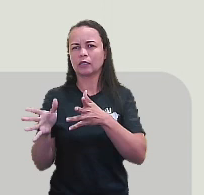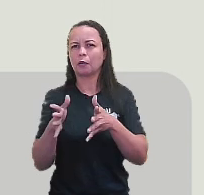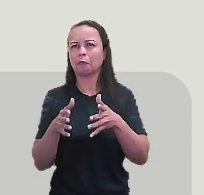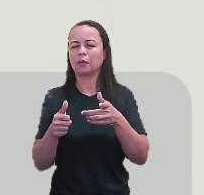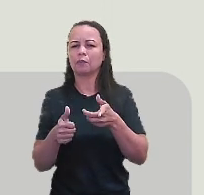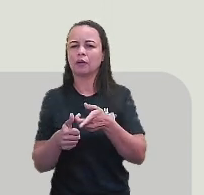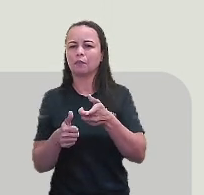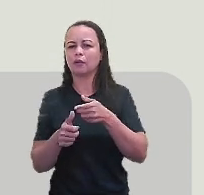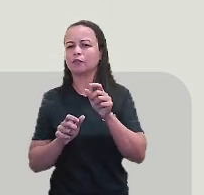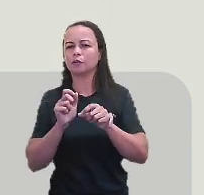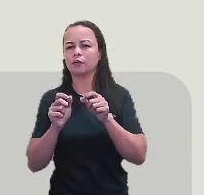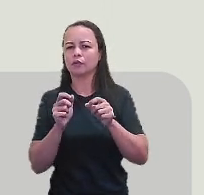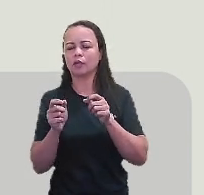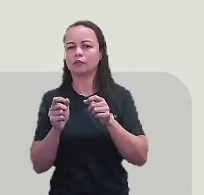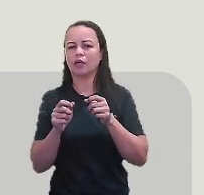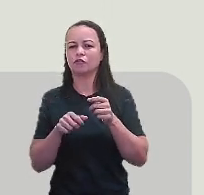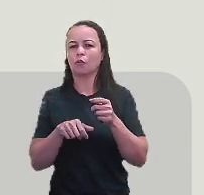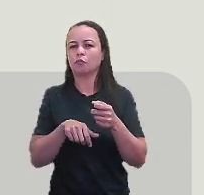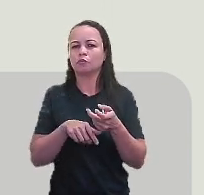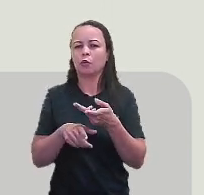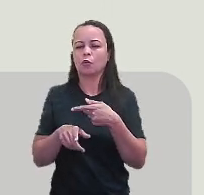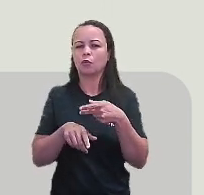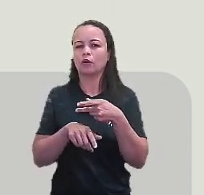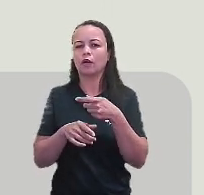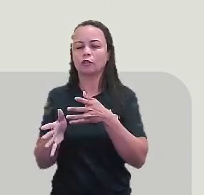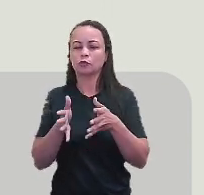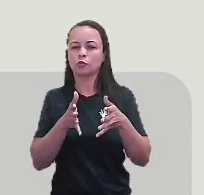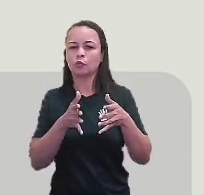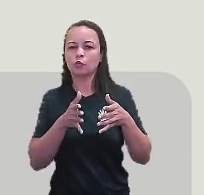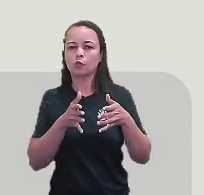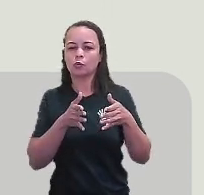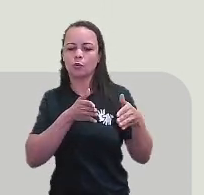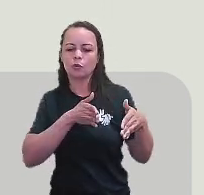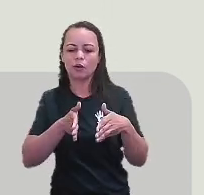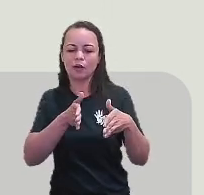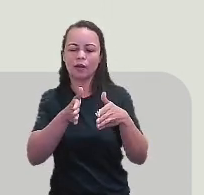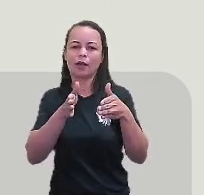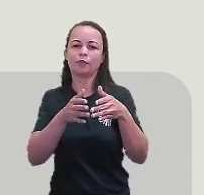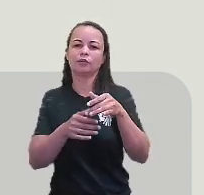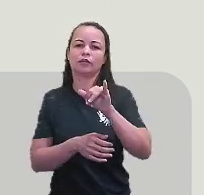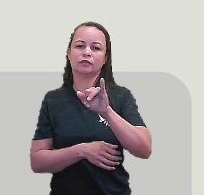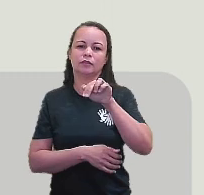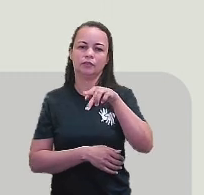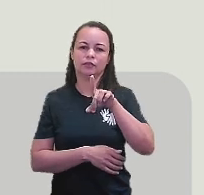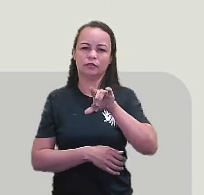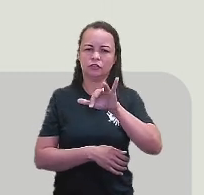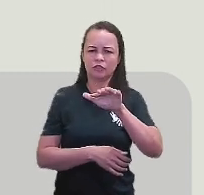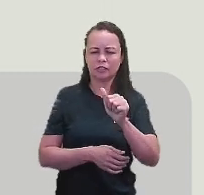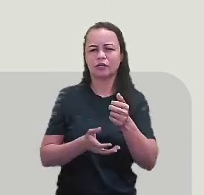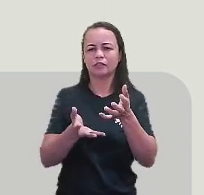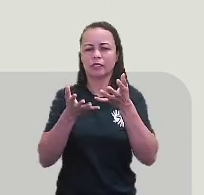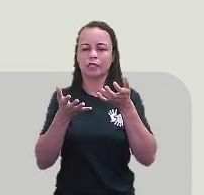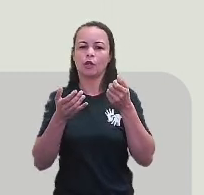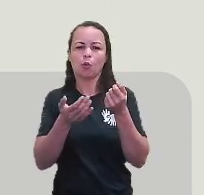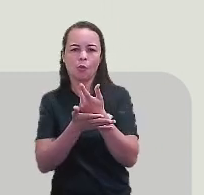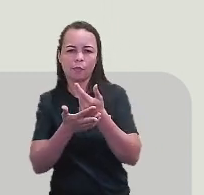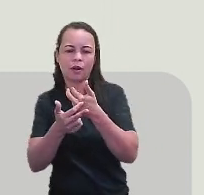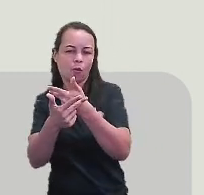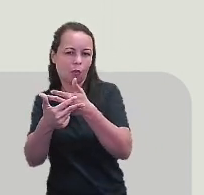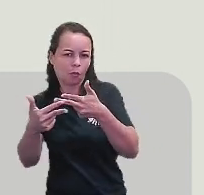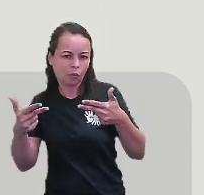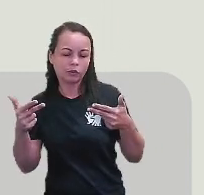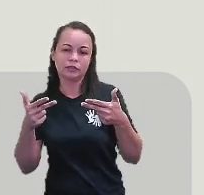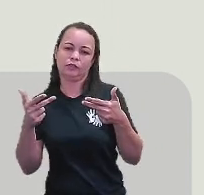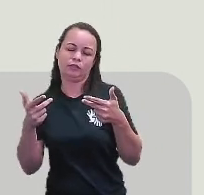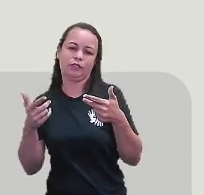primeiramente, sabendo que eles estavam em busca do caminho das Índias, que eles queriam comprar o quê? Incensos, canelas, que eram os bens mais preciosos